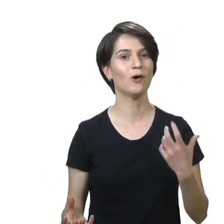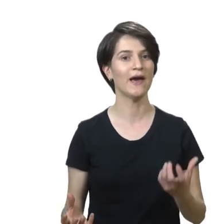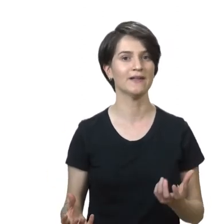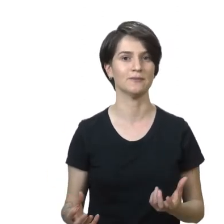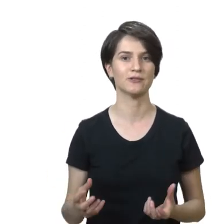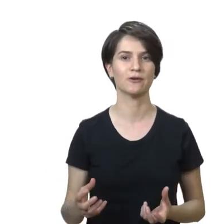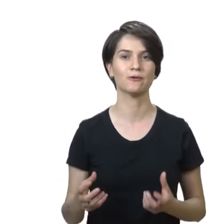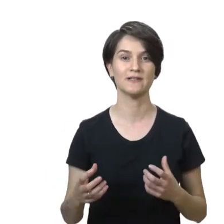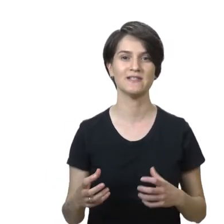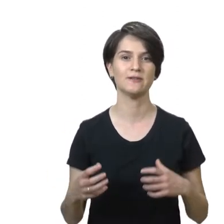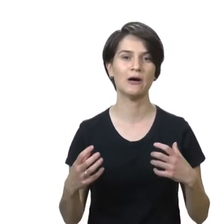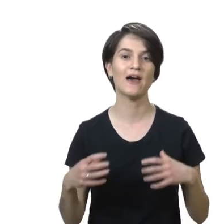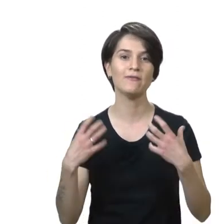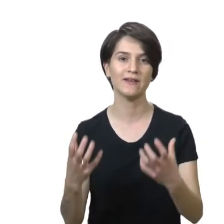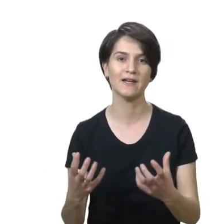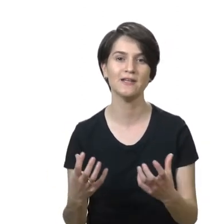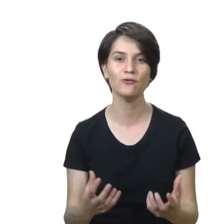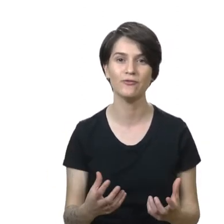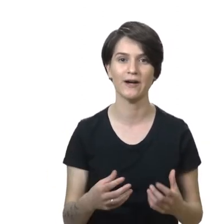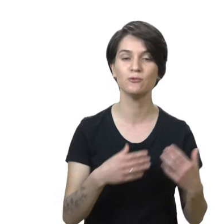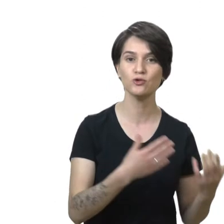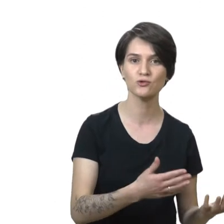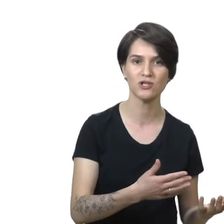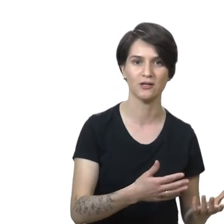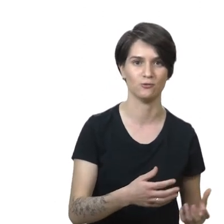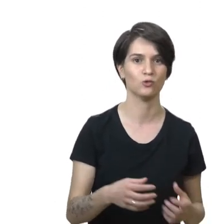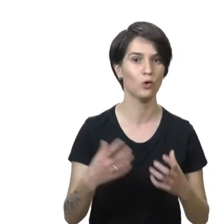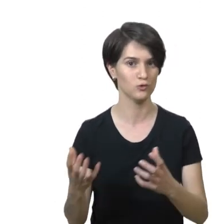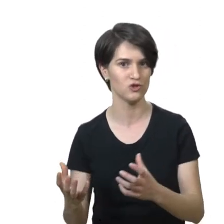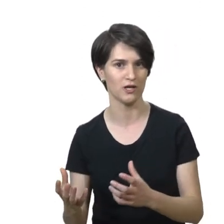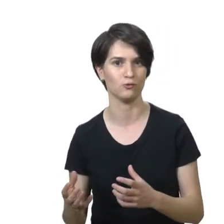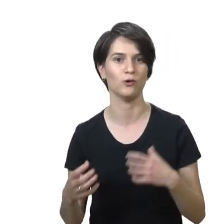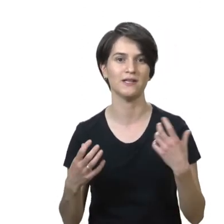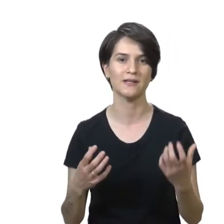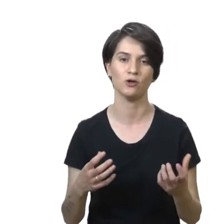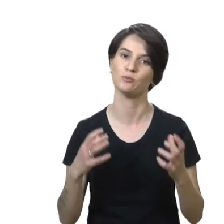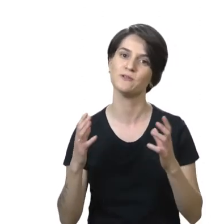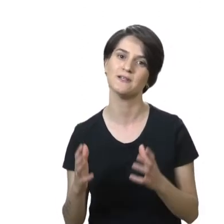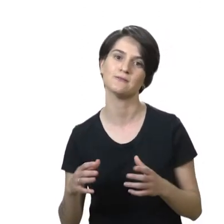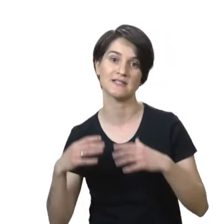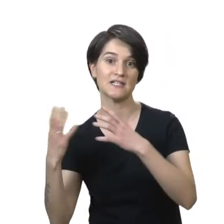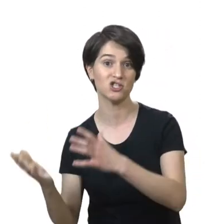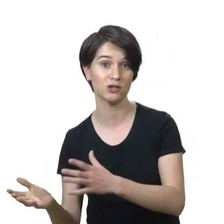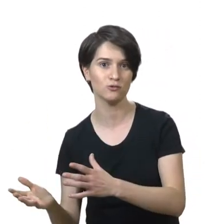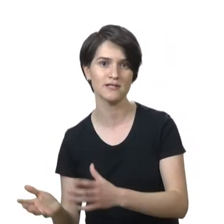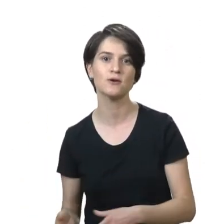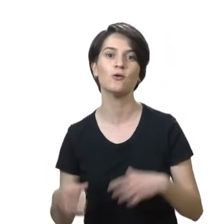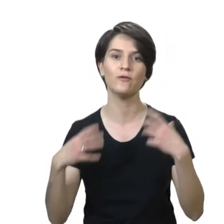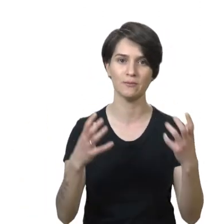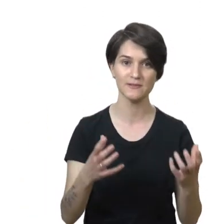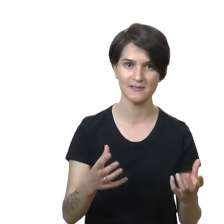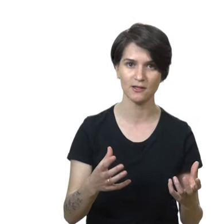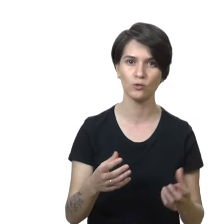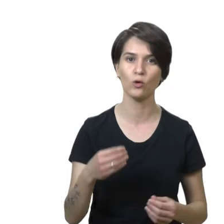está correta porque a concordância verbal é feita entre o verbo e o sujeito. Com o sujeito, 88% das candidaturas,